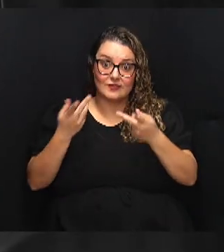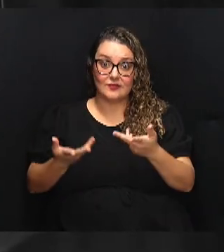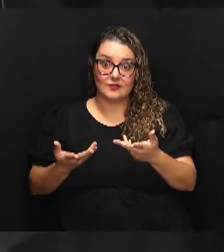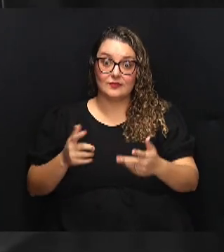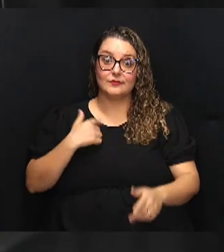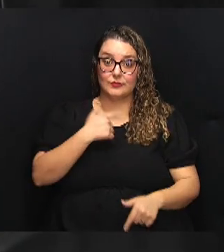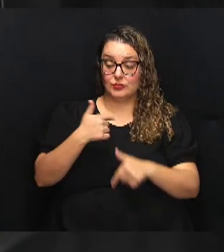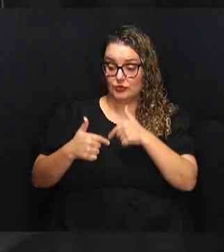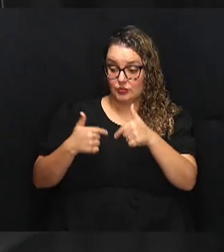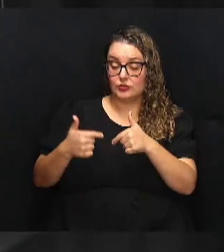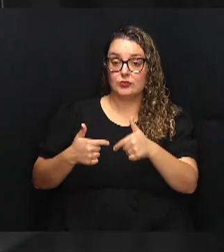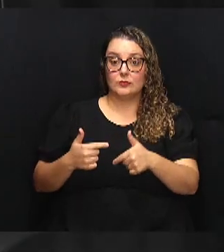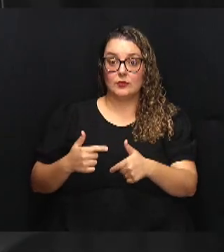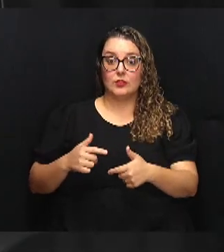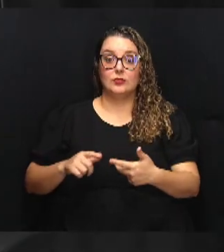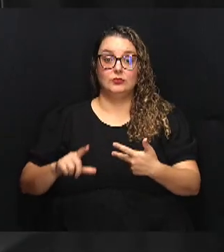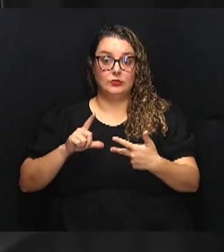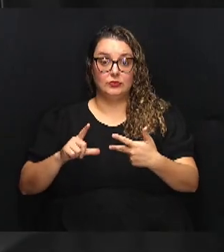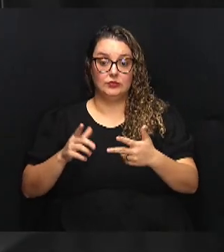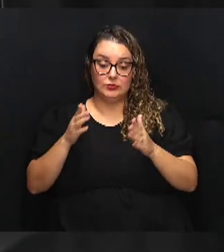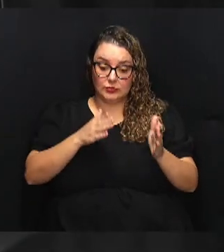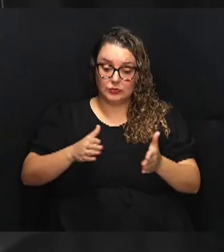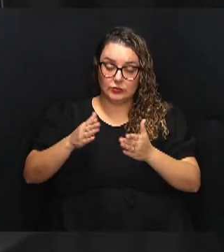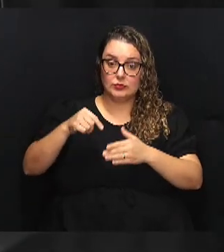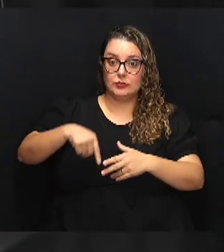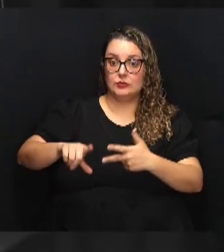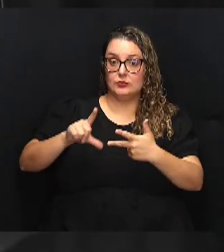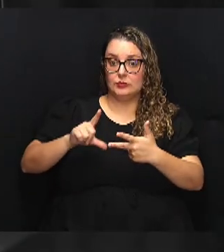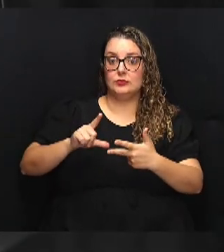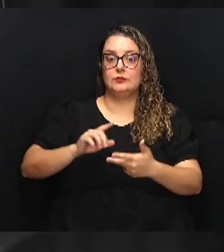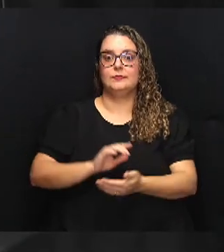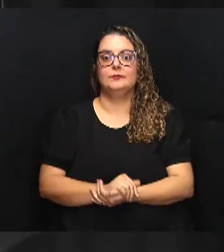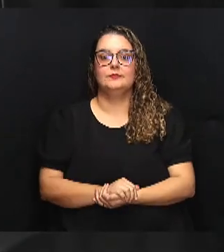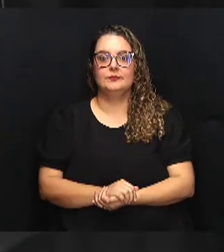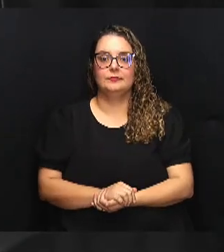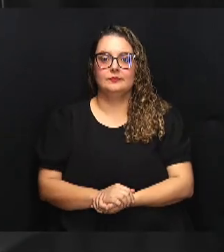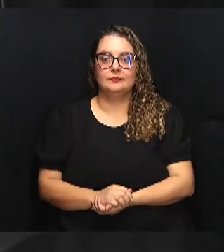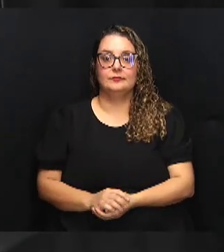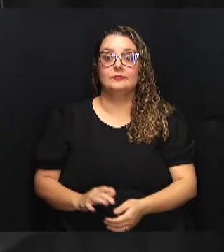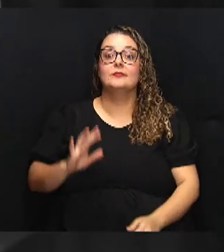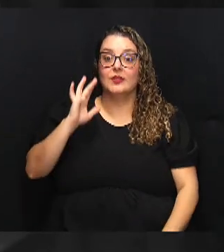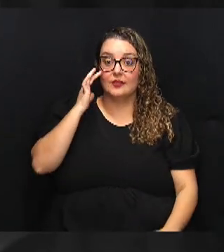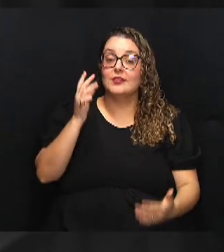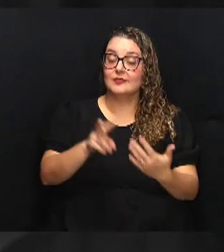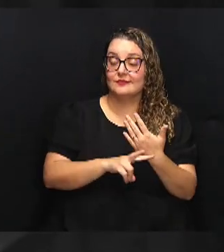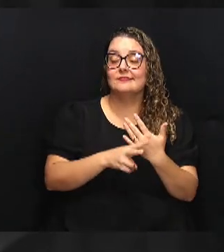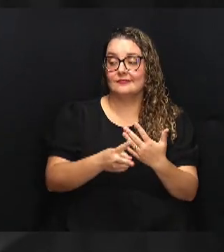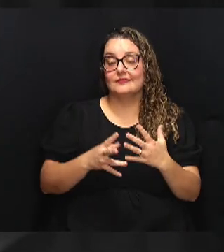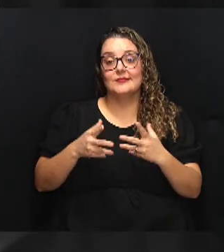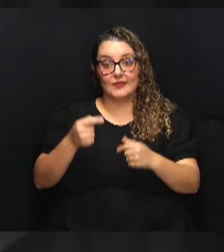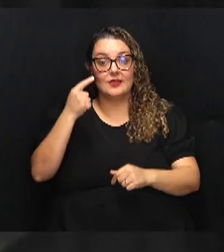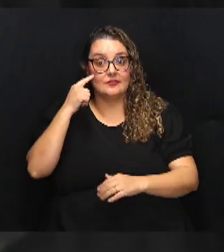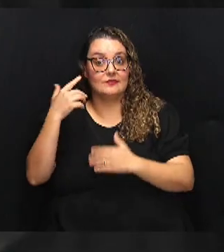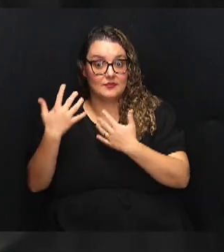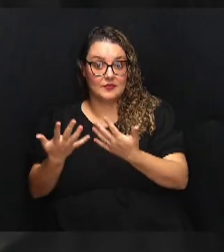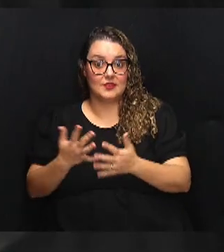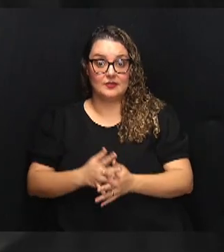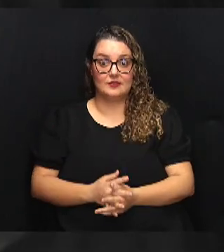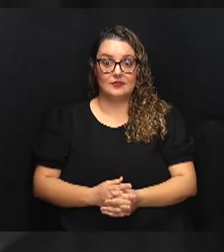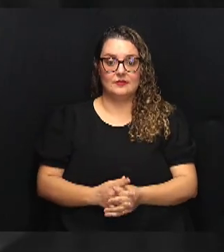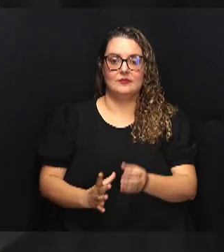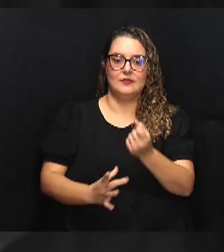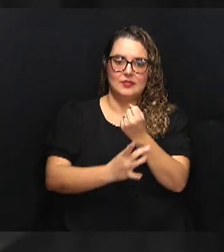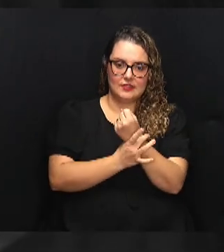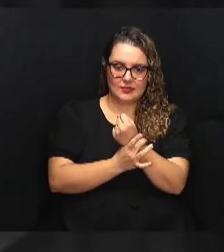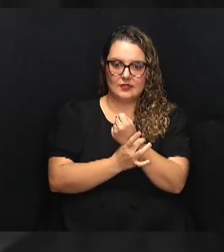nosso trabalho, da nossa produção aqui no Legislativo. Eu acho que reflete justamente aquilo que eu penso, né? É a